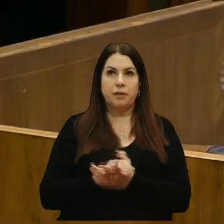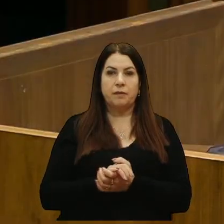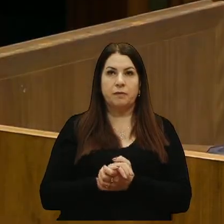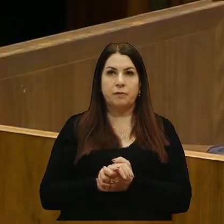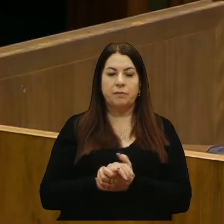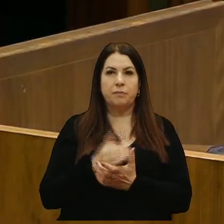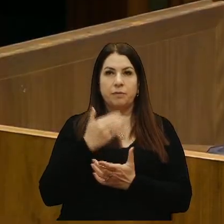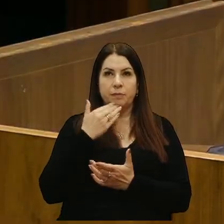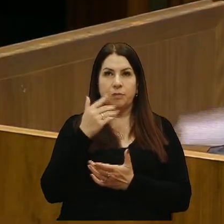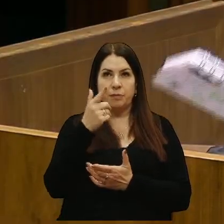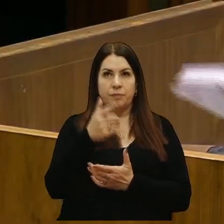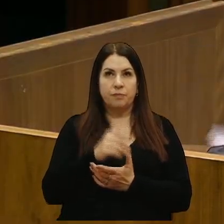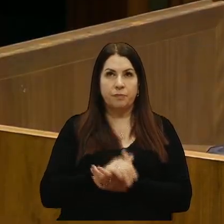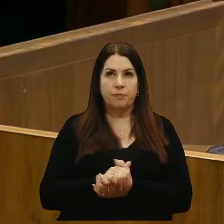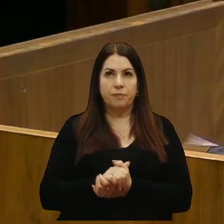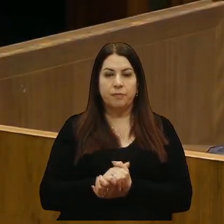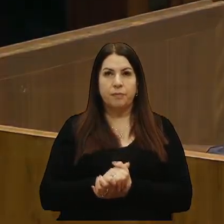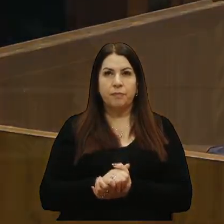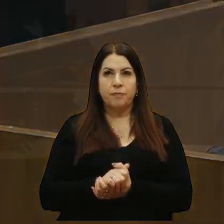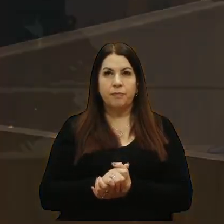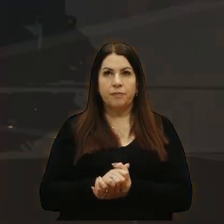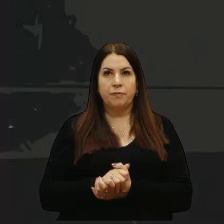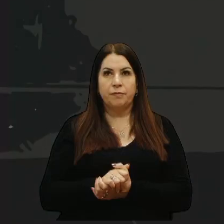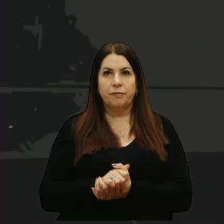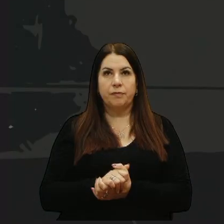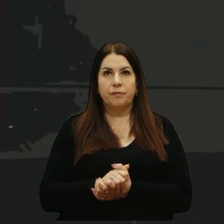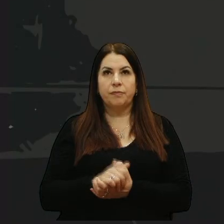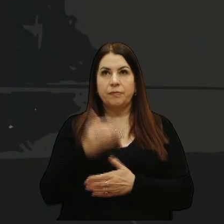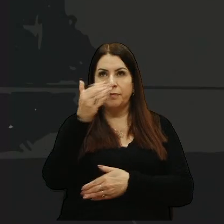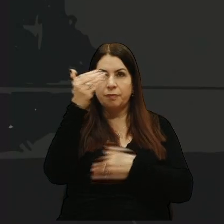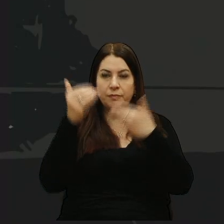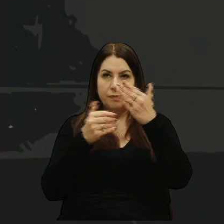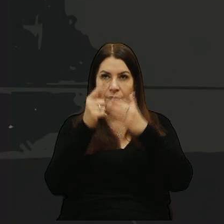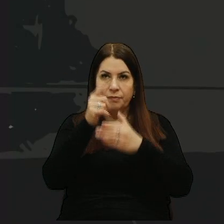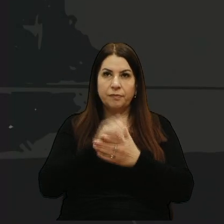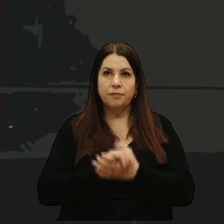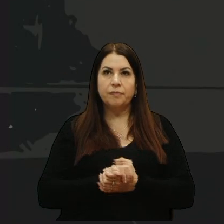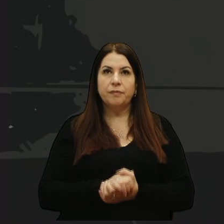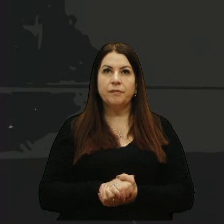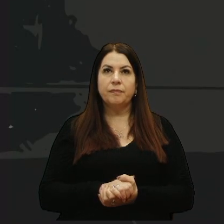Vou pedir para te passar, por favor, os slides ali, as